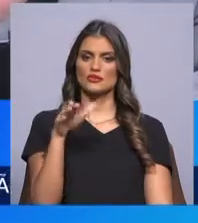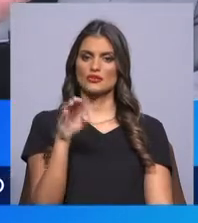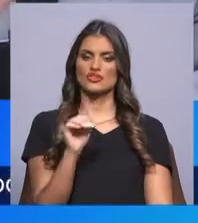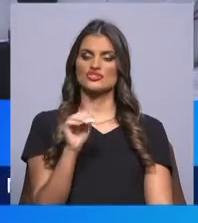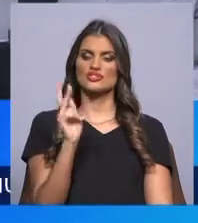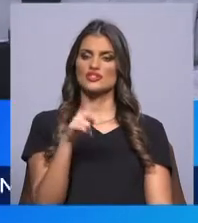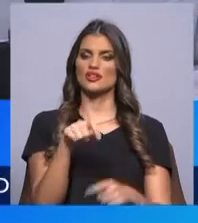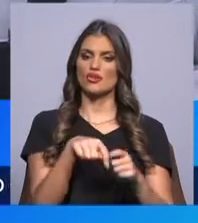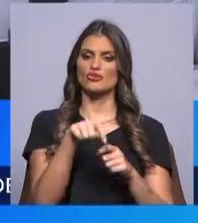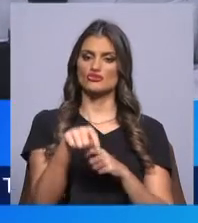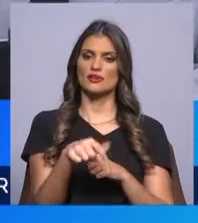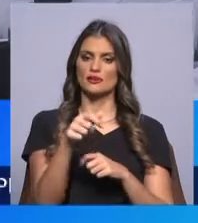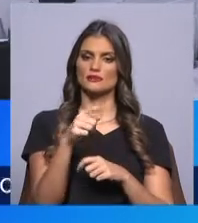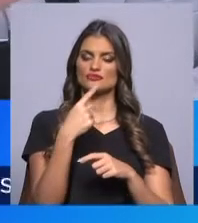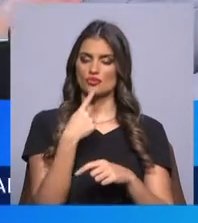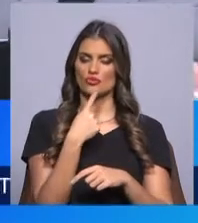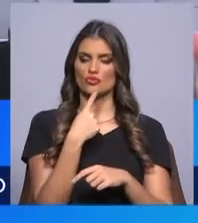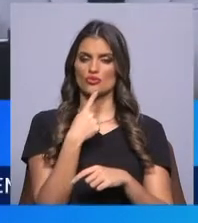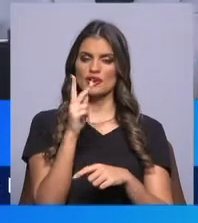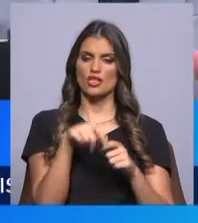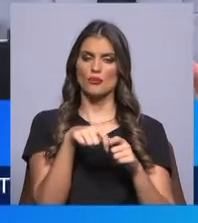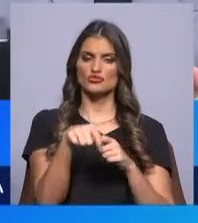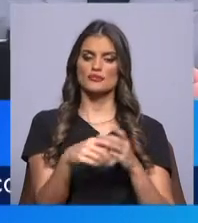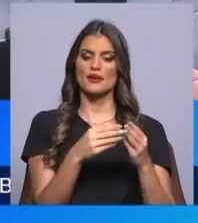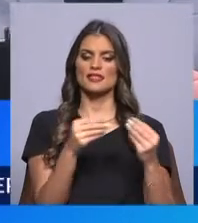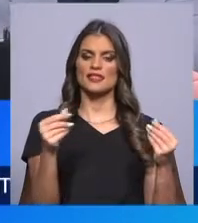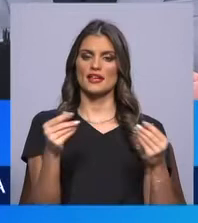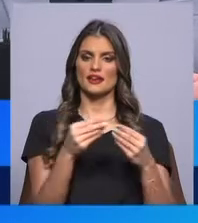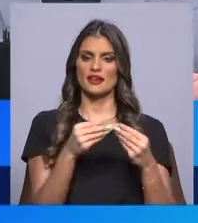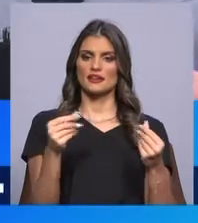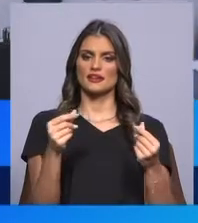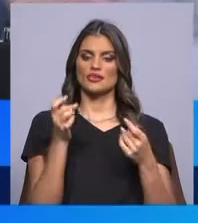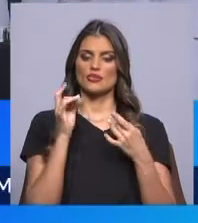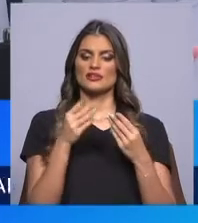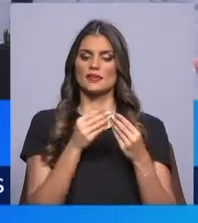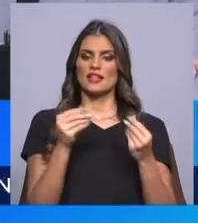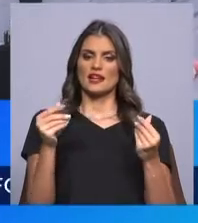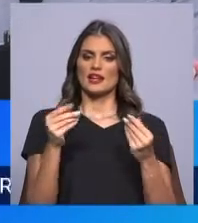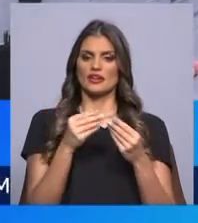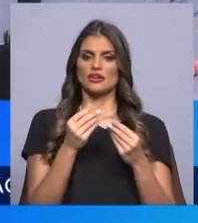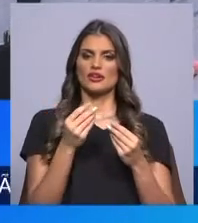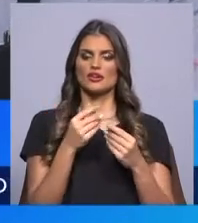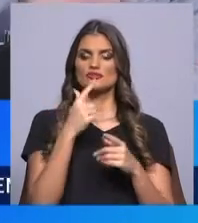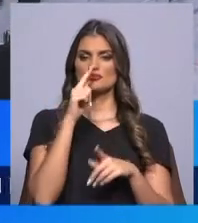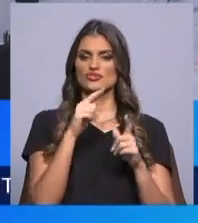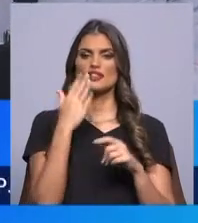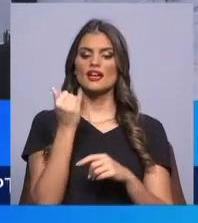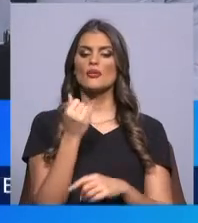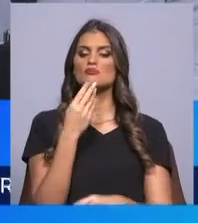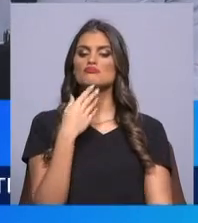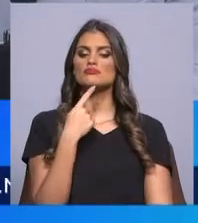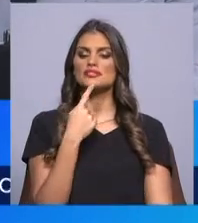milhões de quilómetros, são bilhões de quilómetros de matéria e antimatéria. E quando os astrónomos tentaram perceber